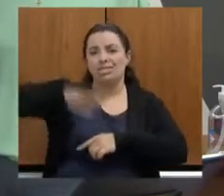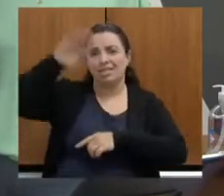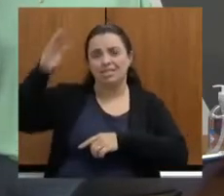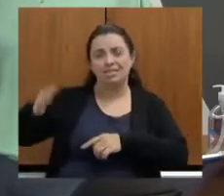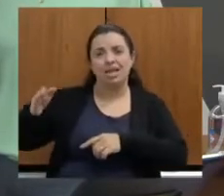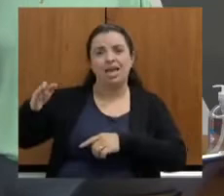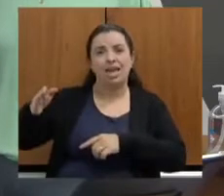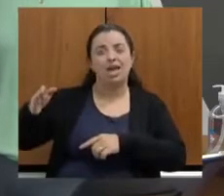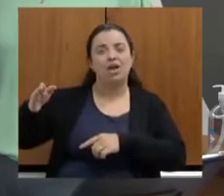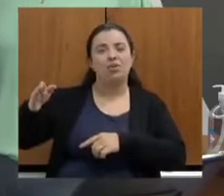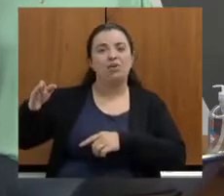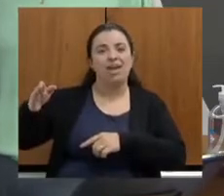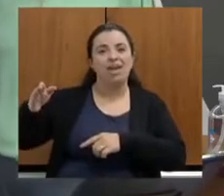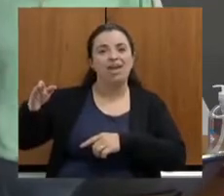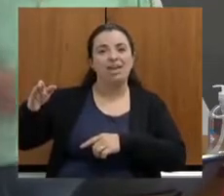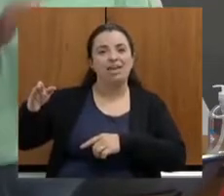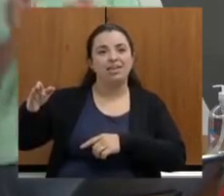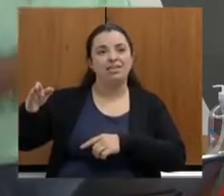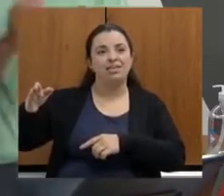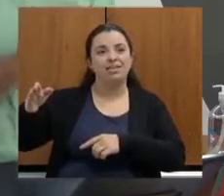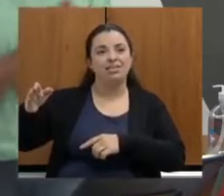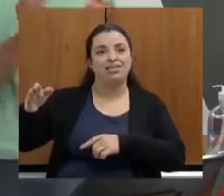E aí